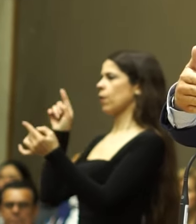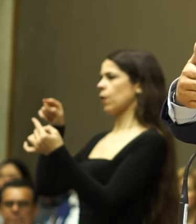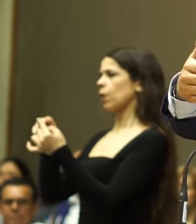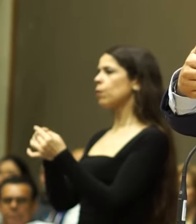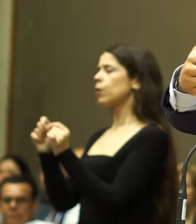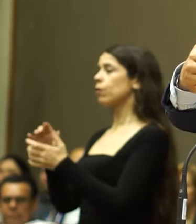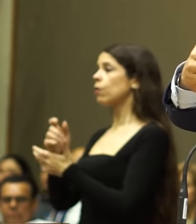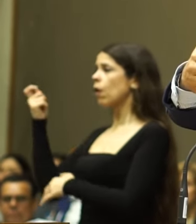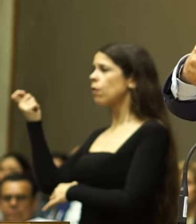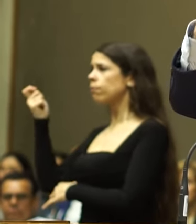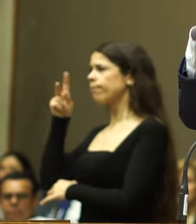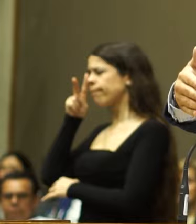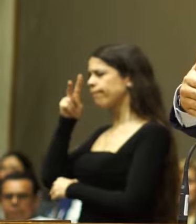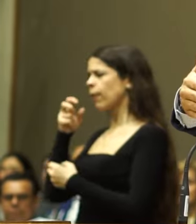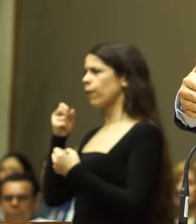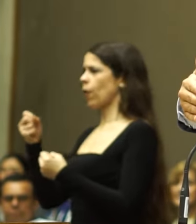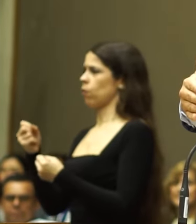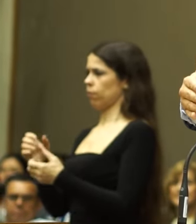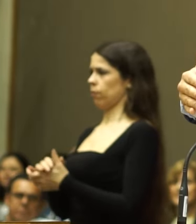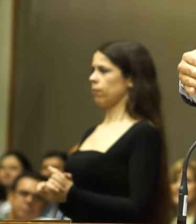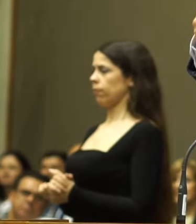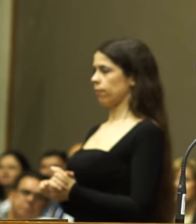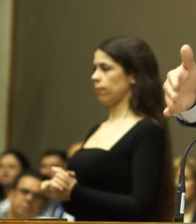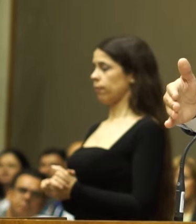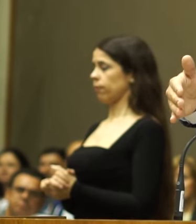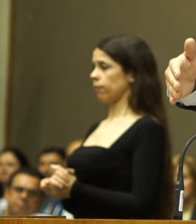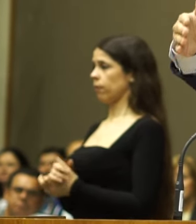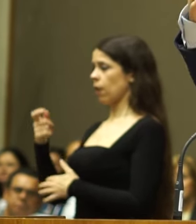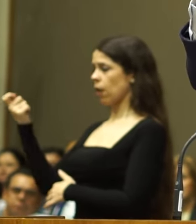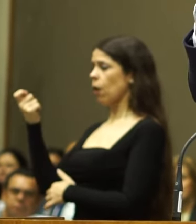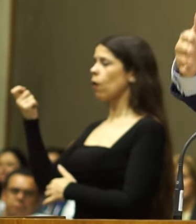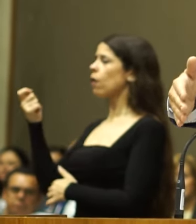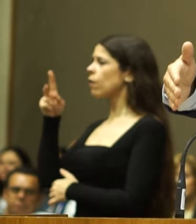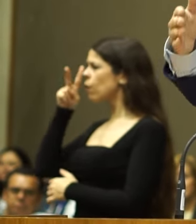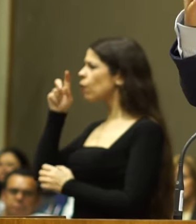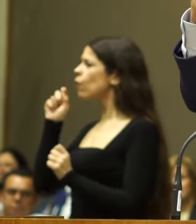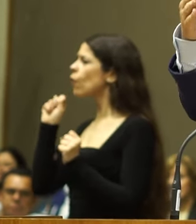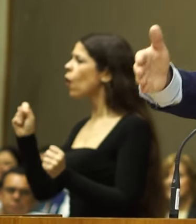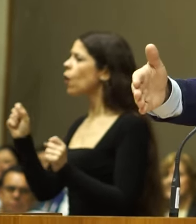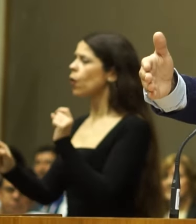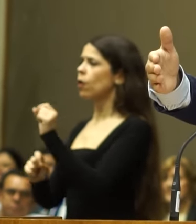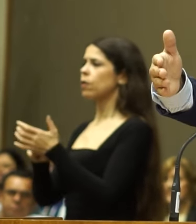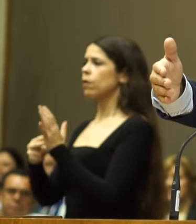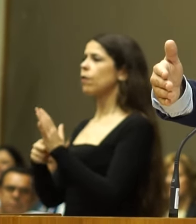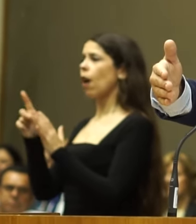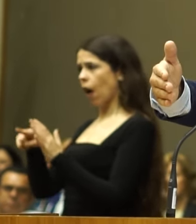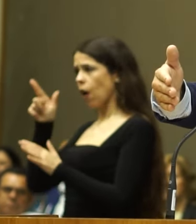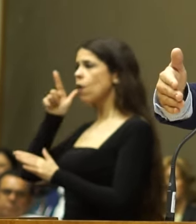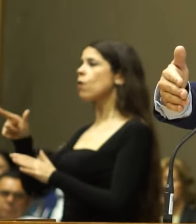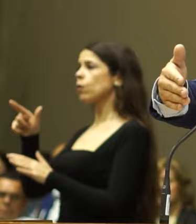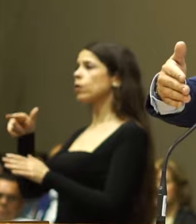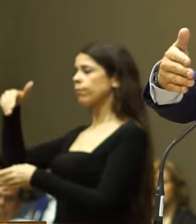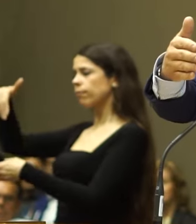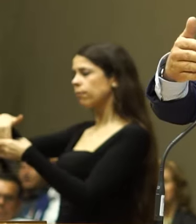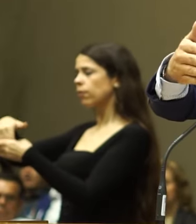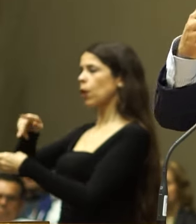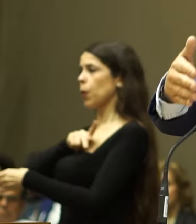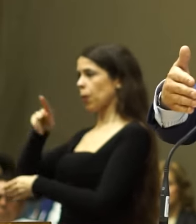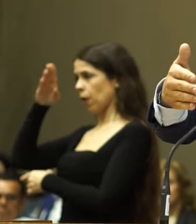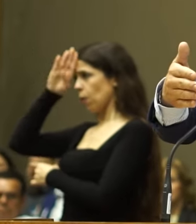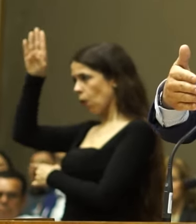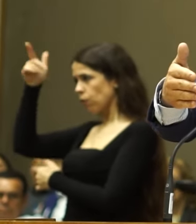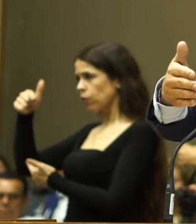forte. E um Rio Grande forte é sim a eleição do nosso presidente Bolsonaro, do